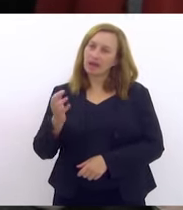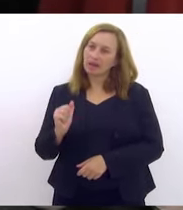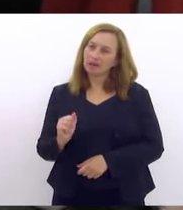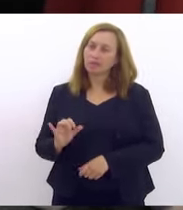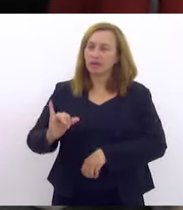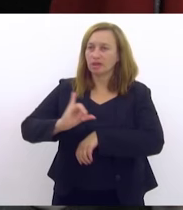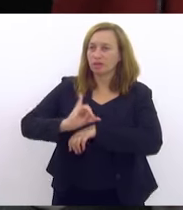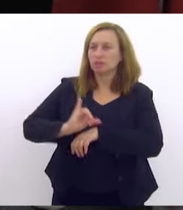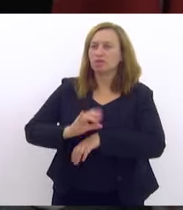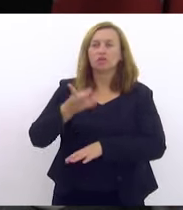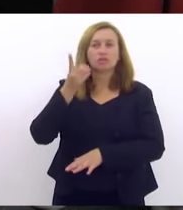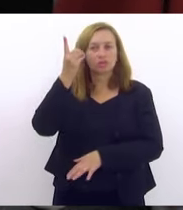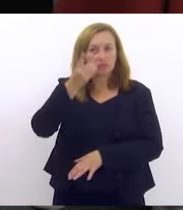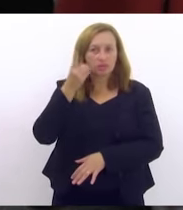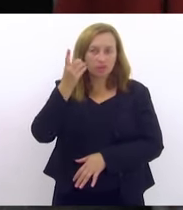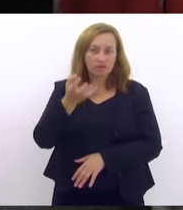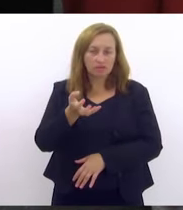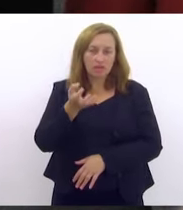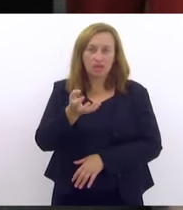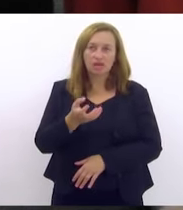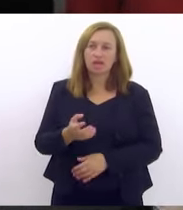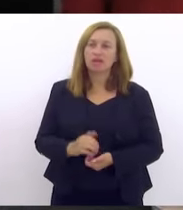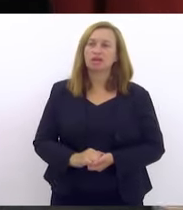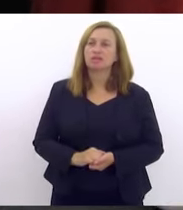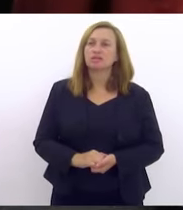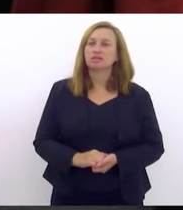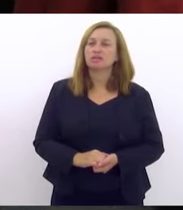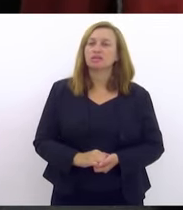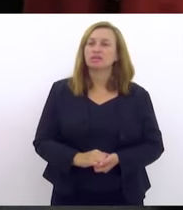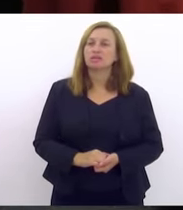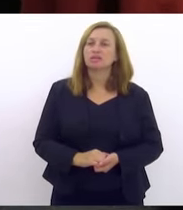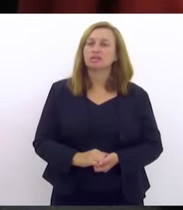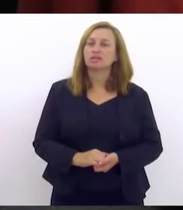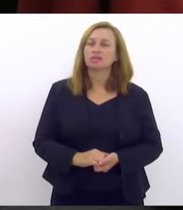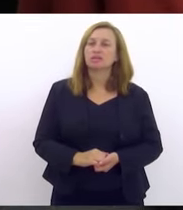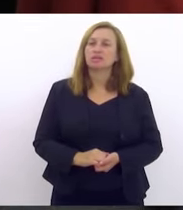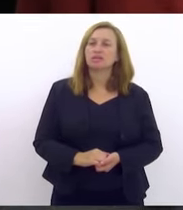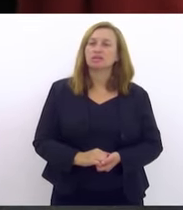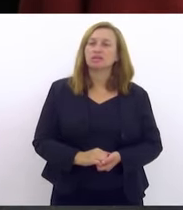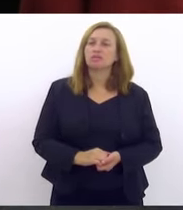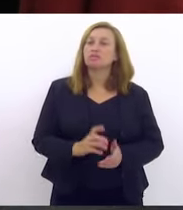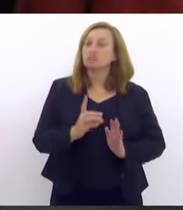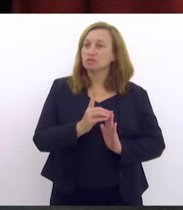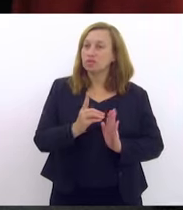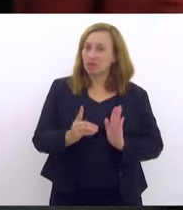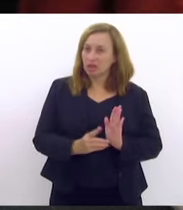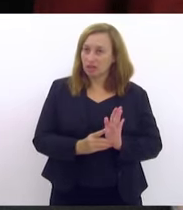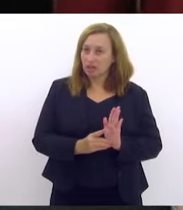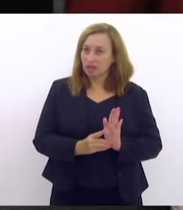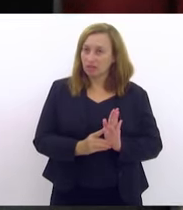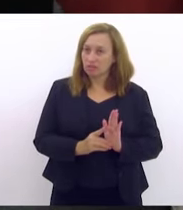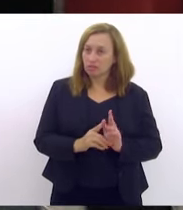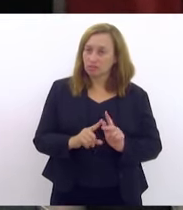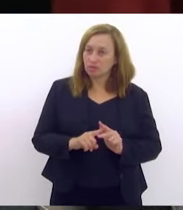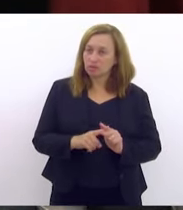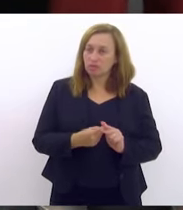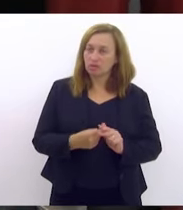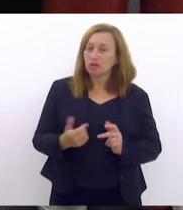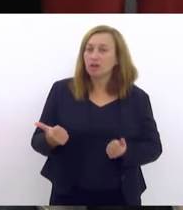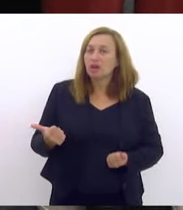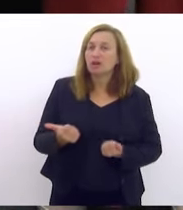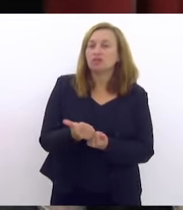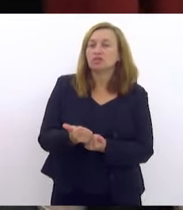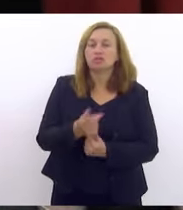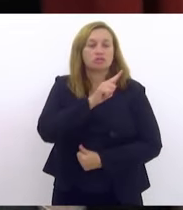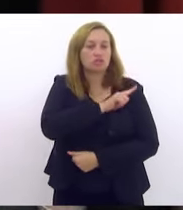O que o deputado está fazendo é revogar um decreto que ajudou a consolidar um processo de